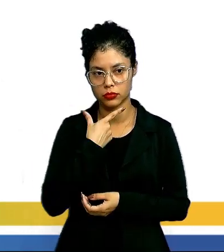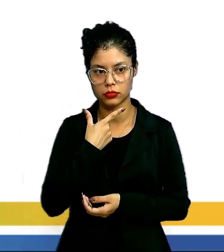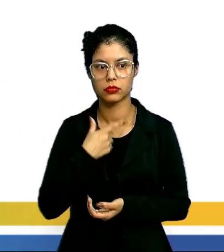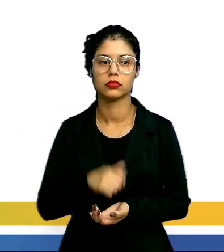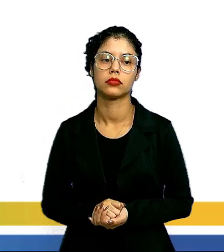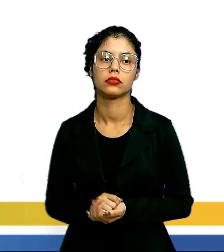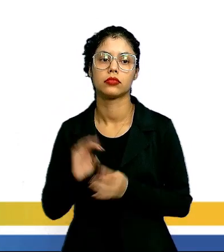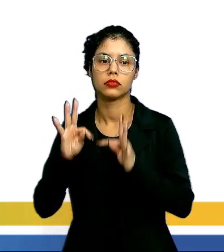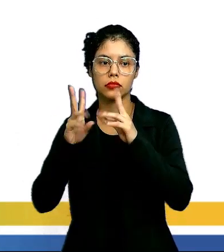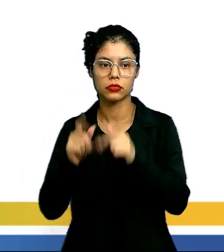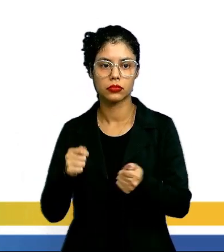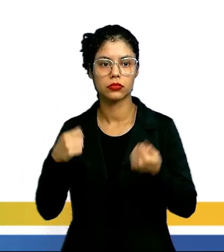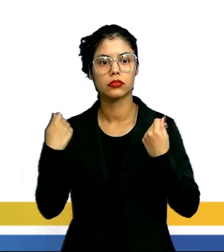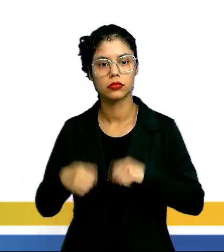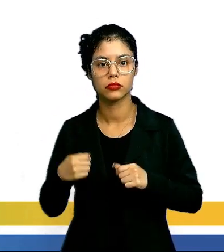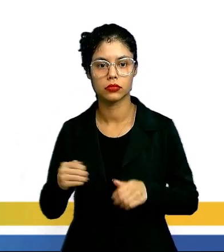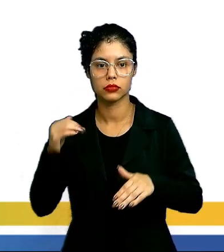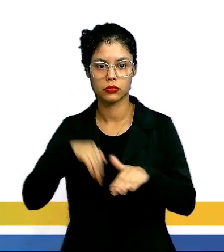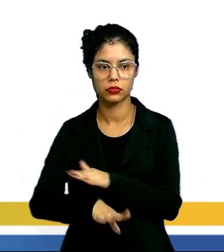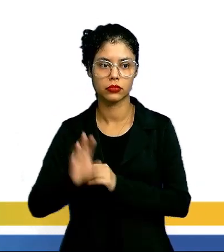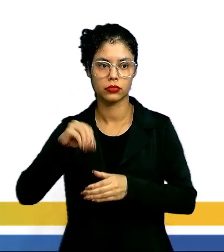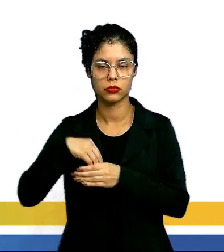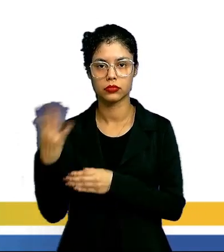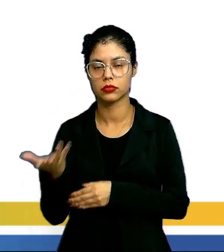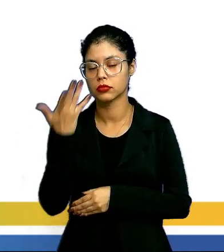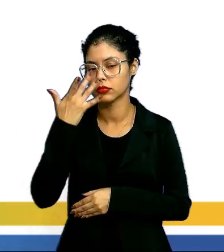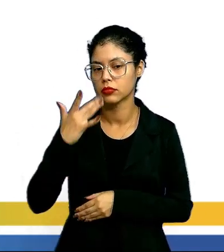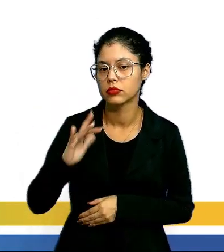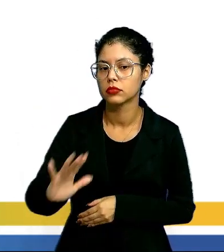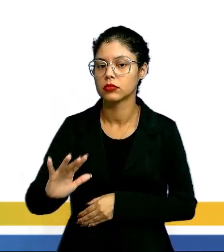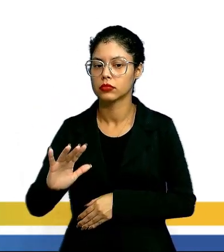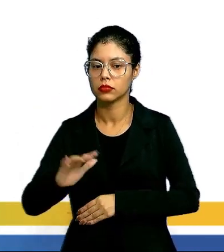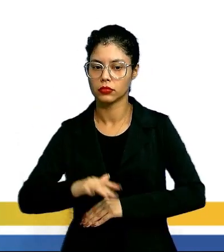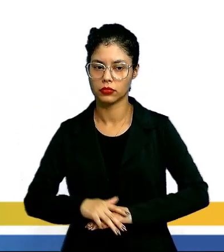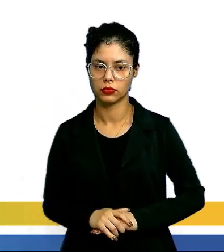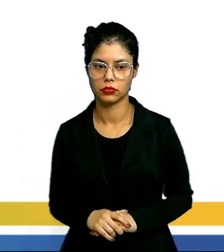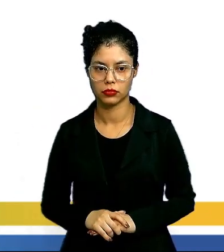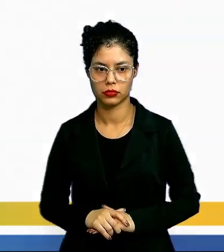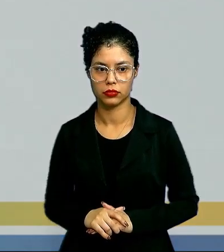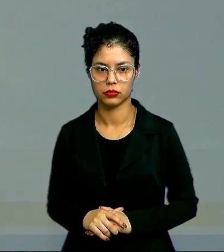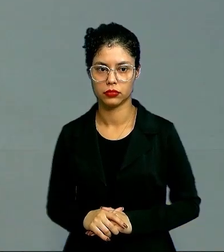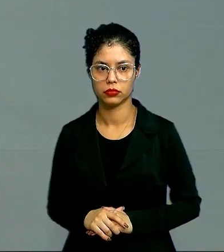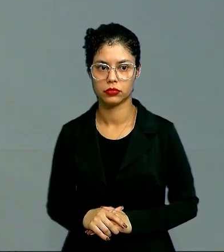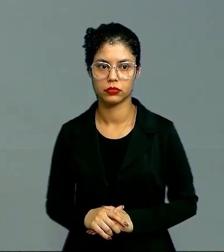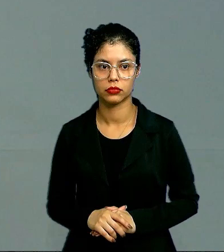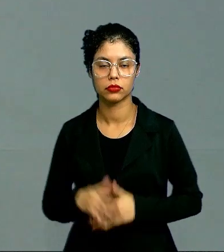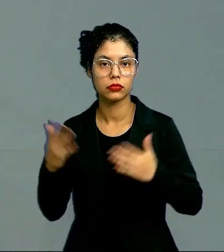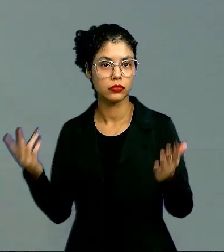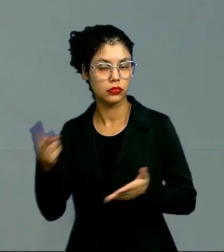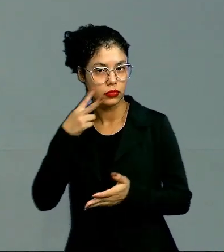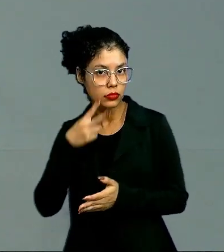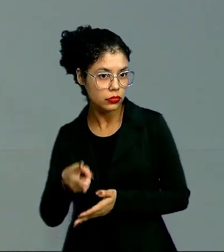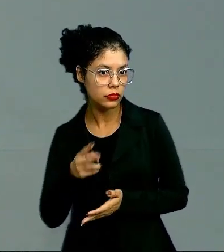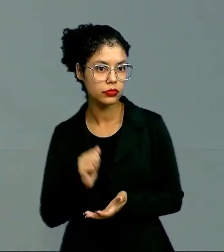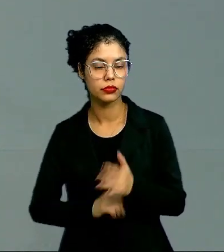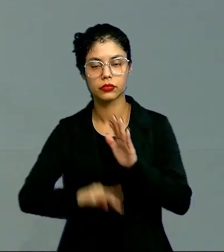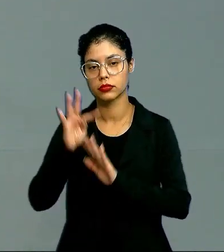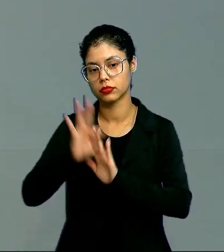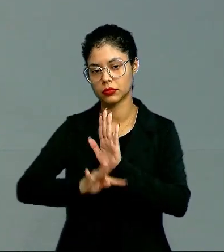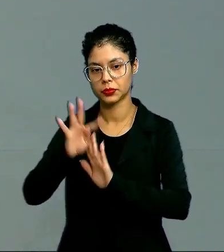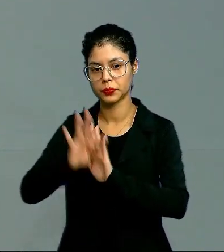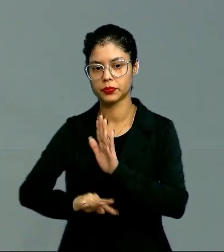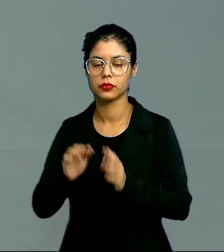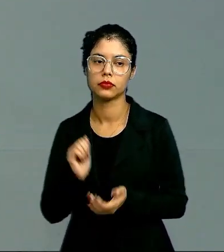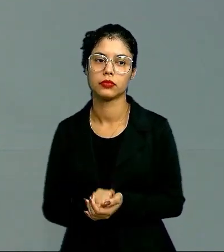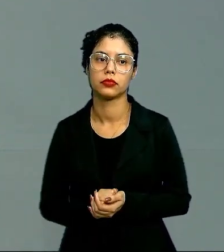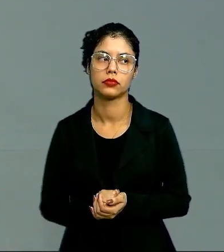usar. Todo medicamento deve ser mantido fora do alcance das crianças. Esse foi o texto, né?